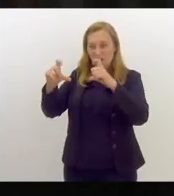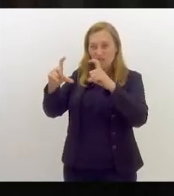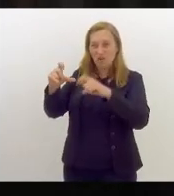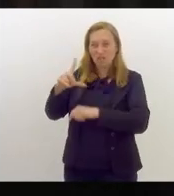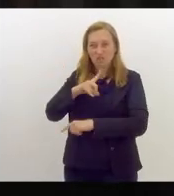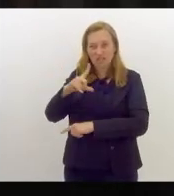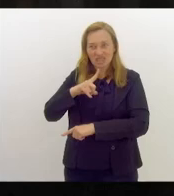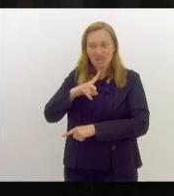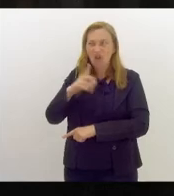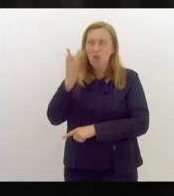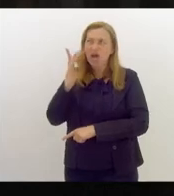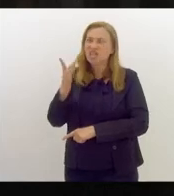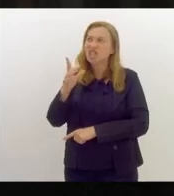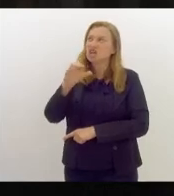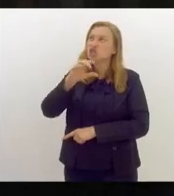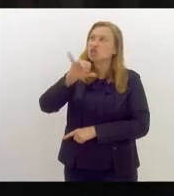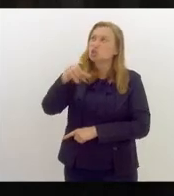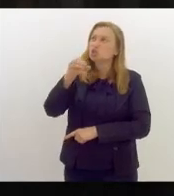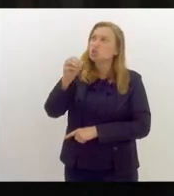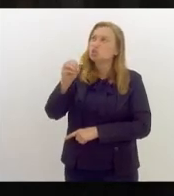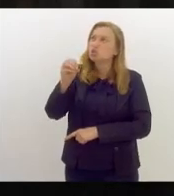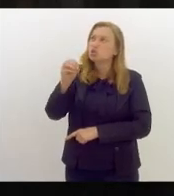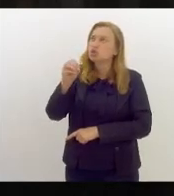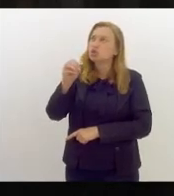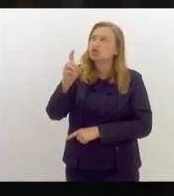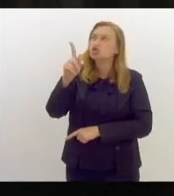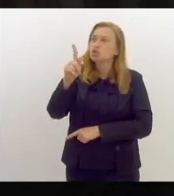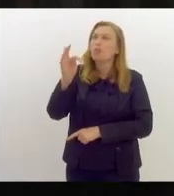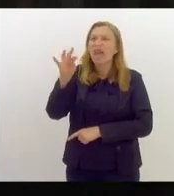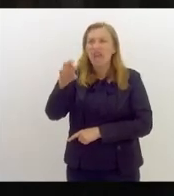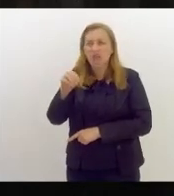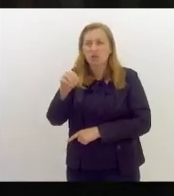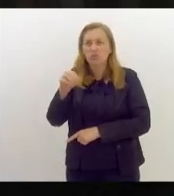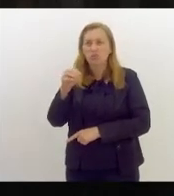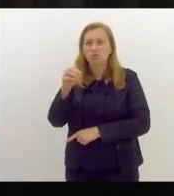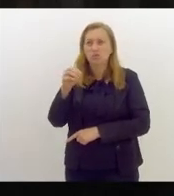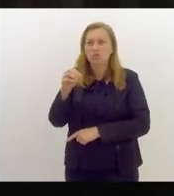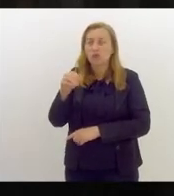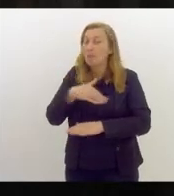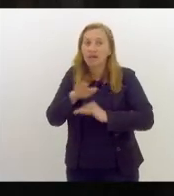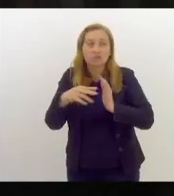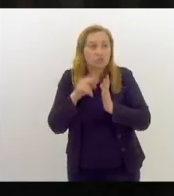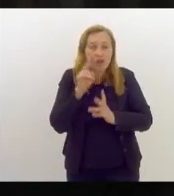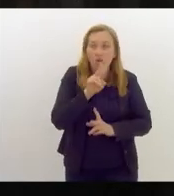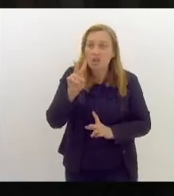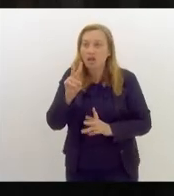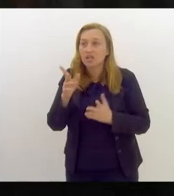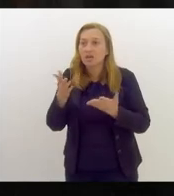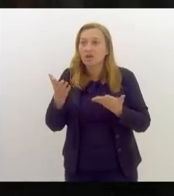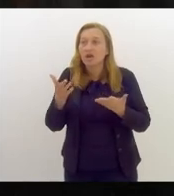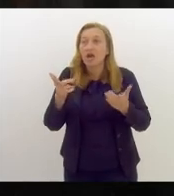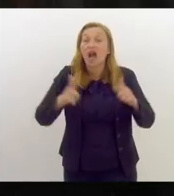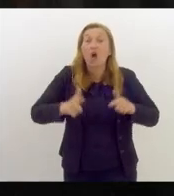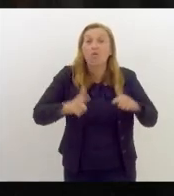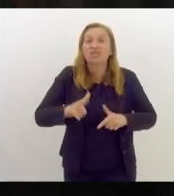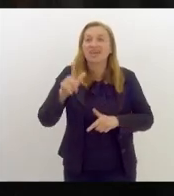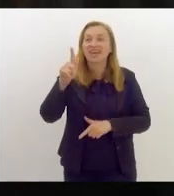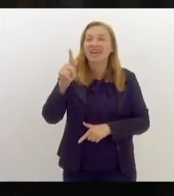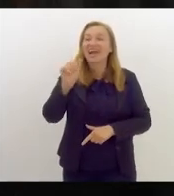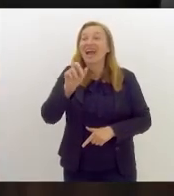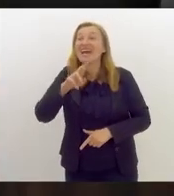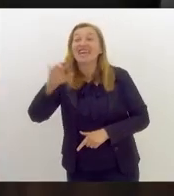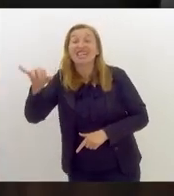era o Jordan o Gilberto o Gilberto né olhando para todos os lados tipo assim Onde está a Garrincha